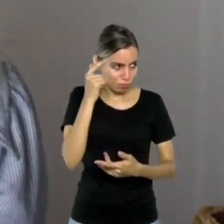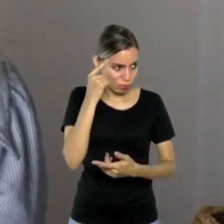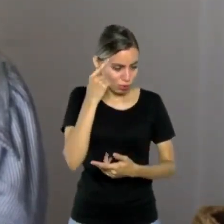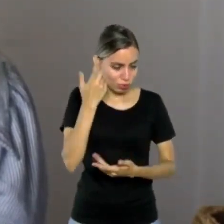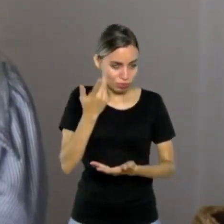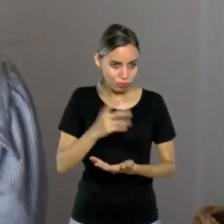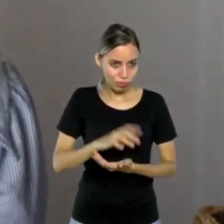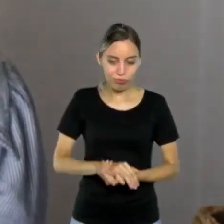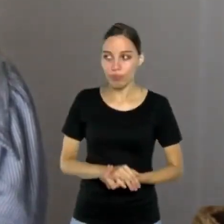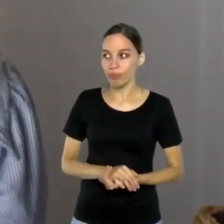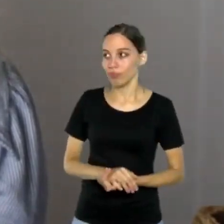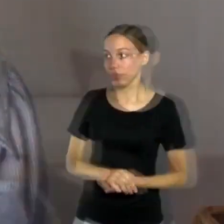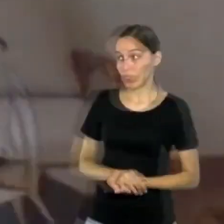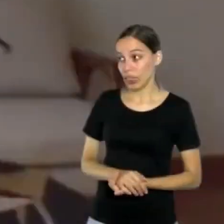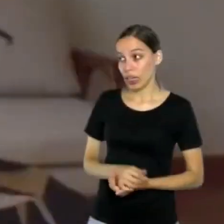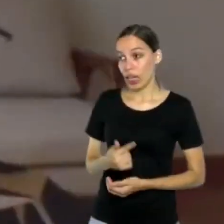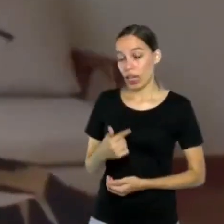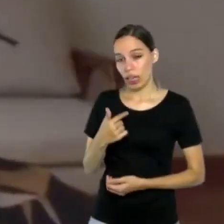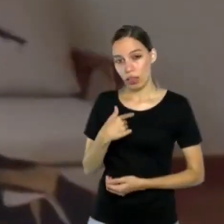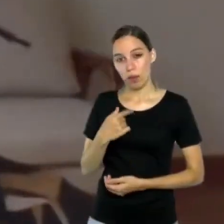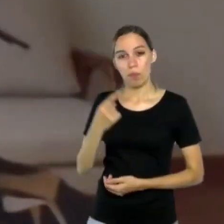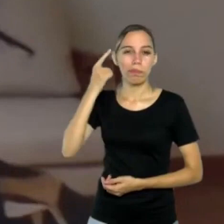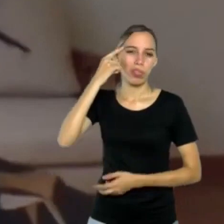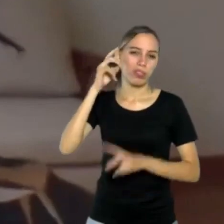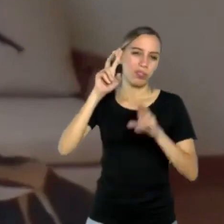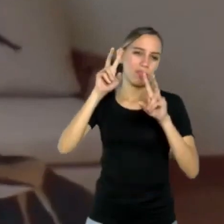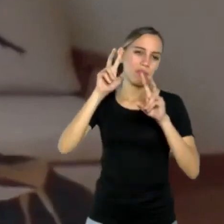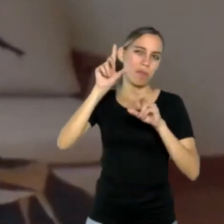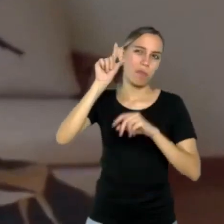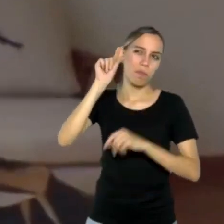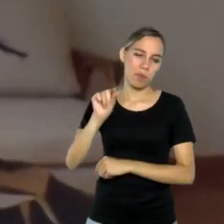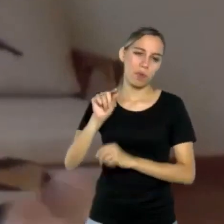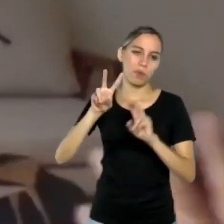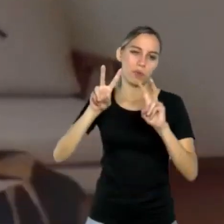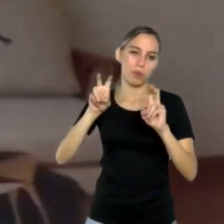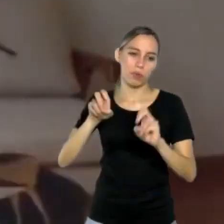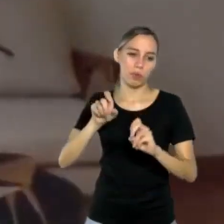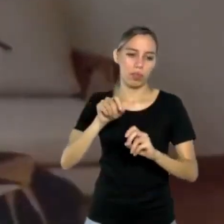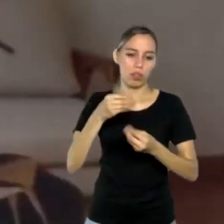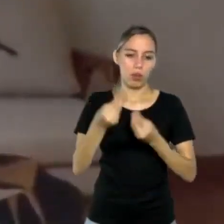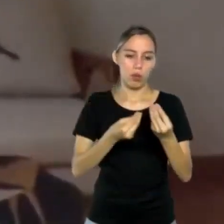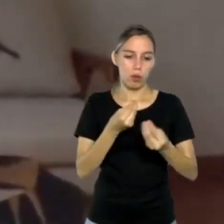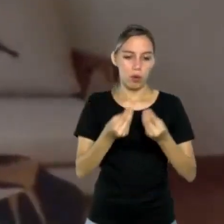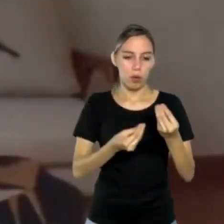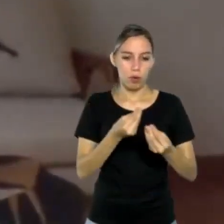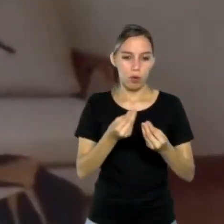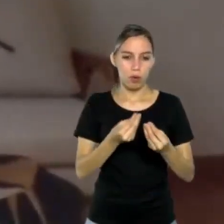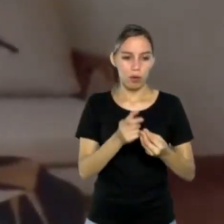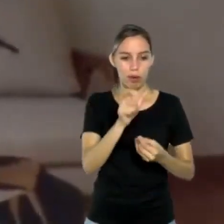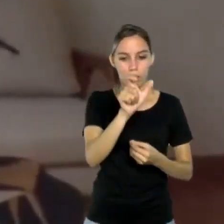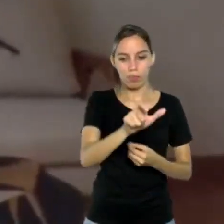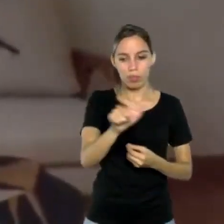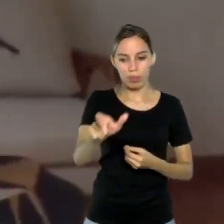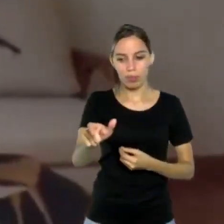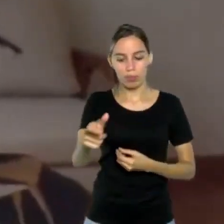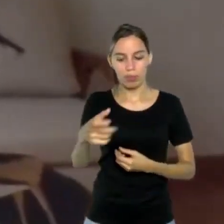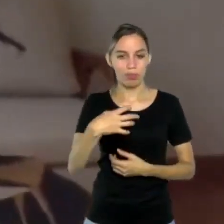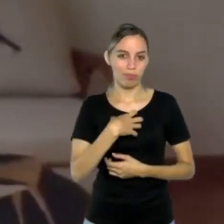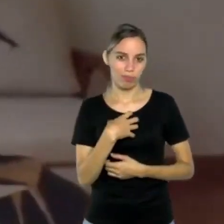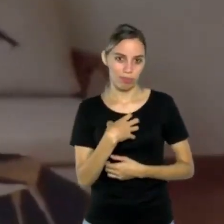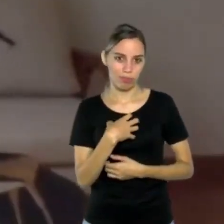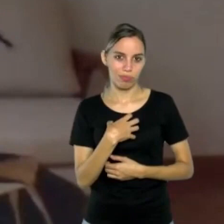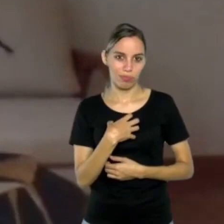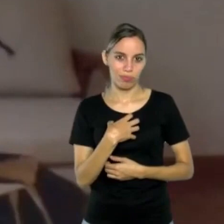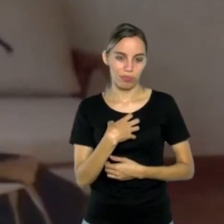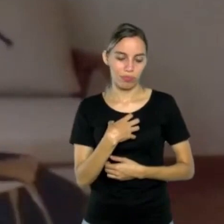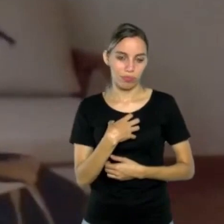Assim, de forma geral, eu penso pouco na hora da escrita, sobre como é que ele chega, assim.